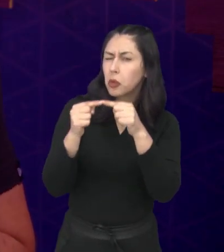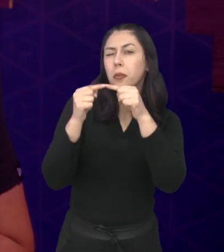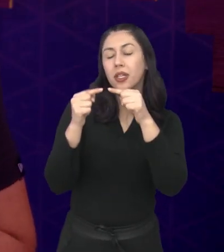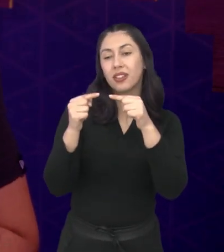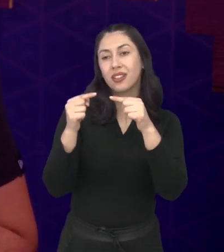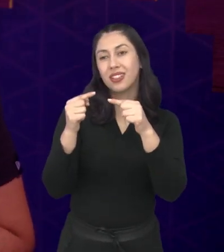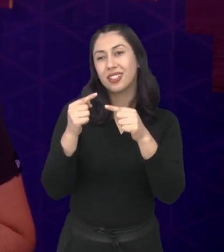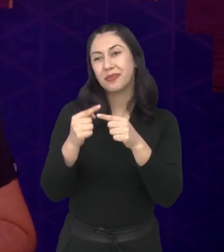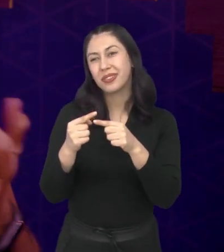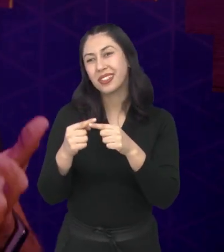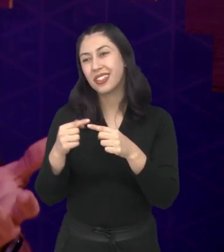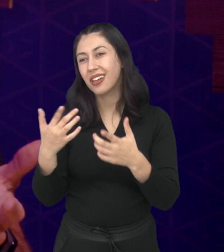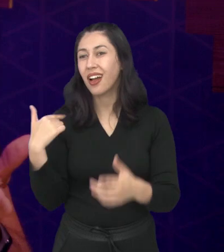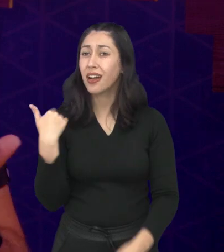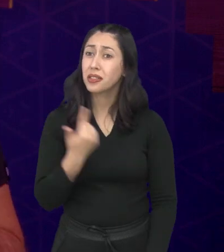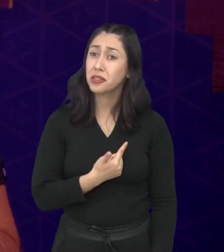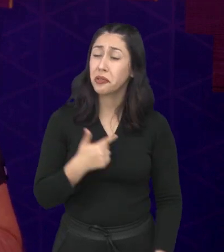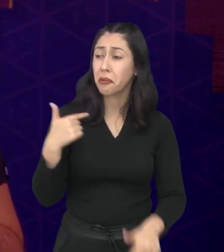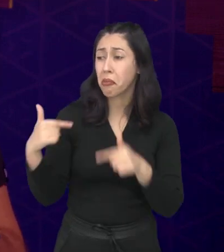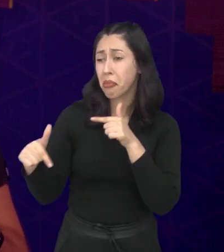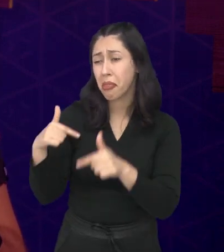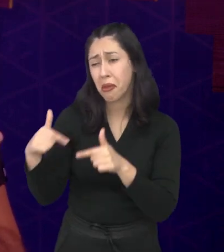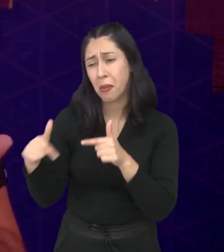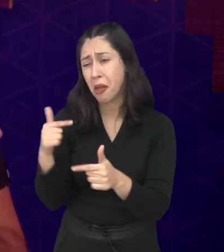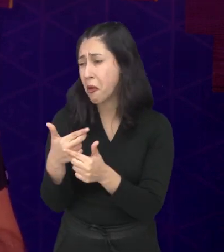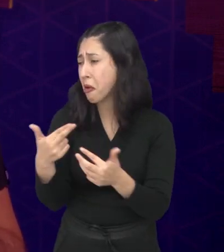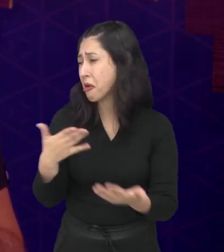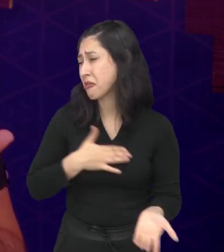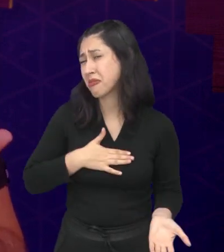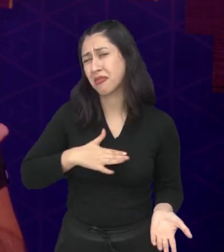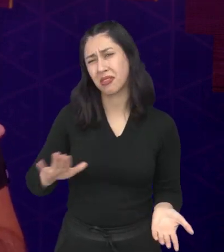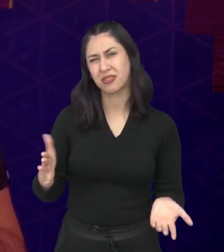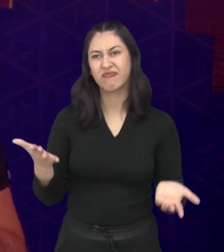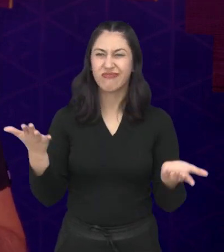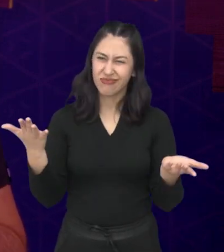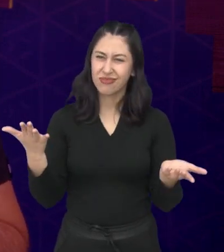senão a gente vai ficar a maior parte do dia fazendo o que a gente não gosta. Aí